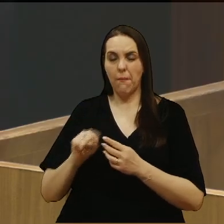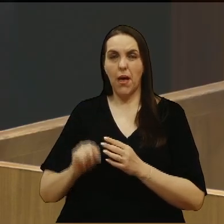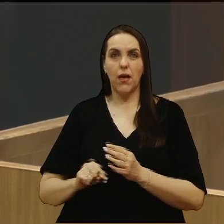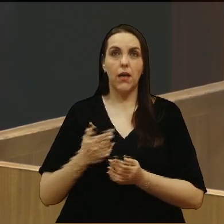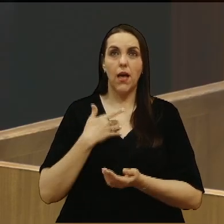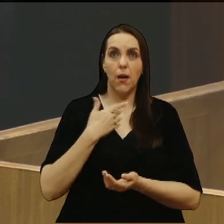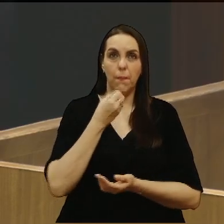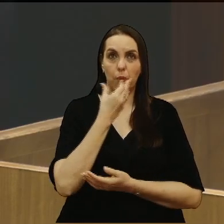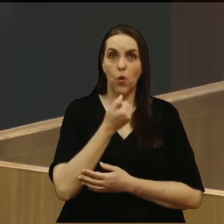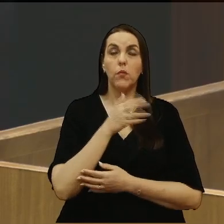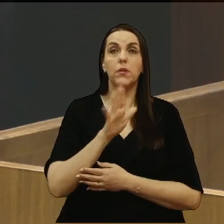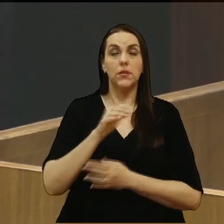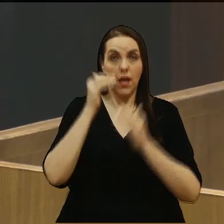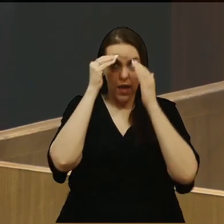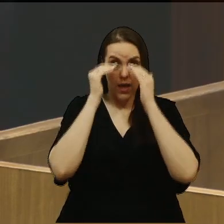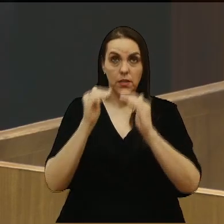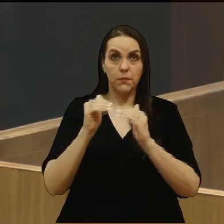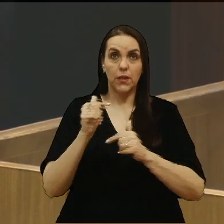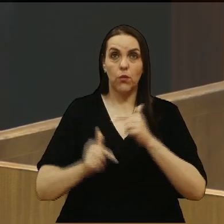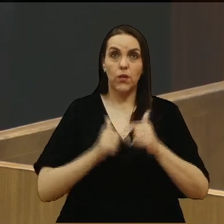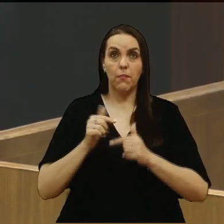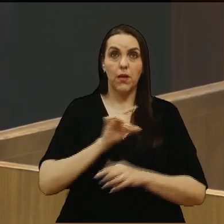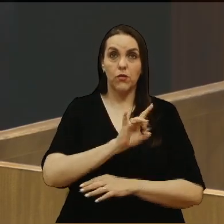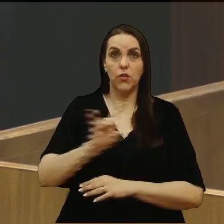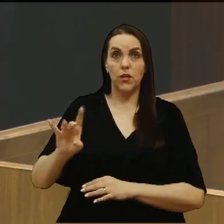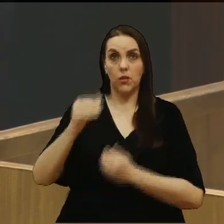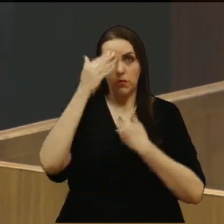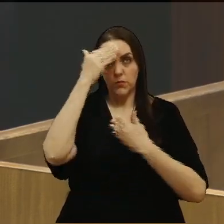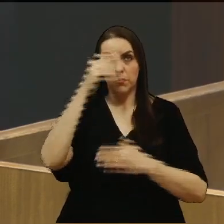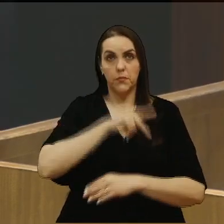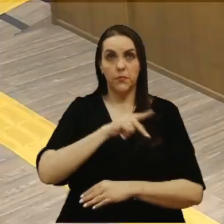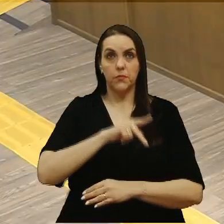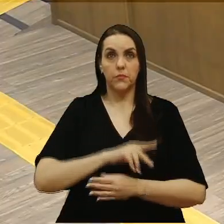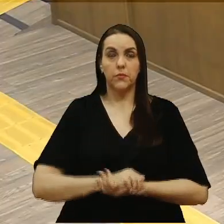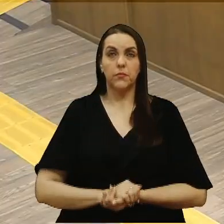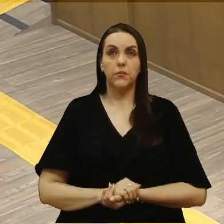mas vamos respeitar o trabalho de cada um. Obrigado, presidente. Obrigado, vereador.